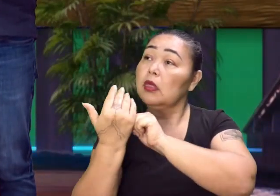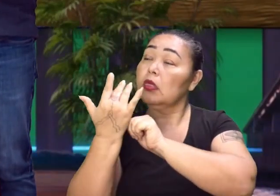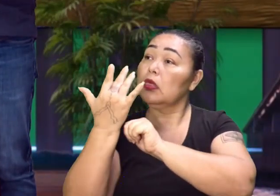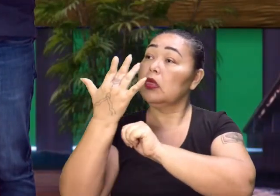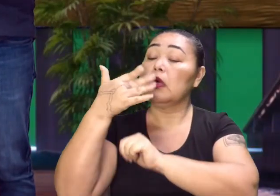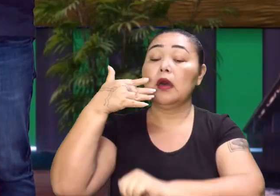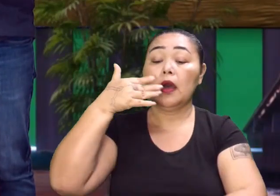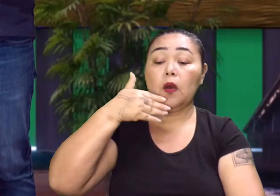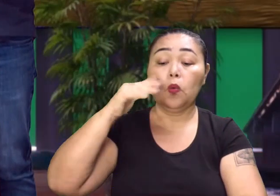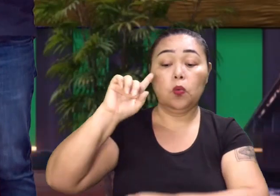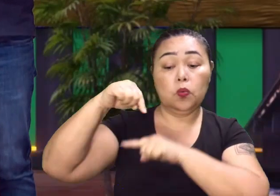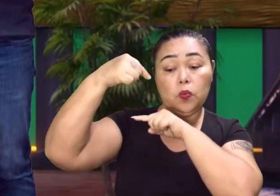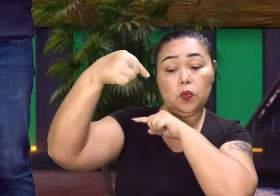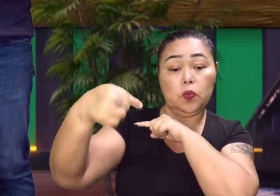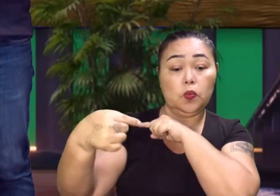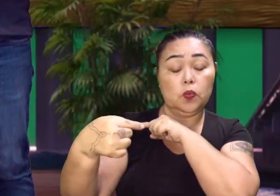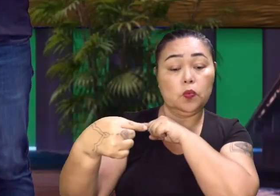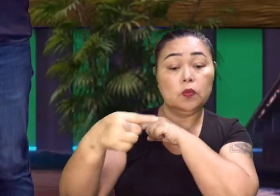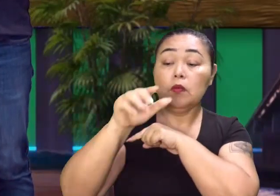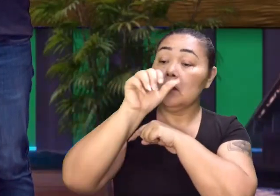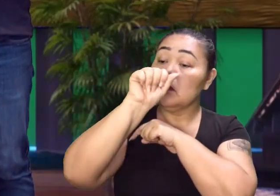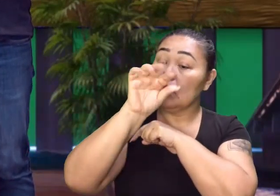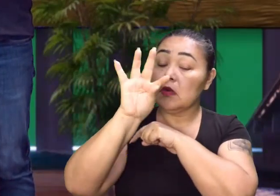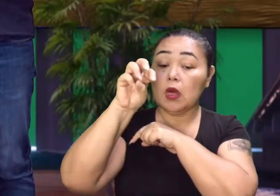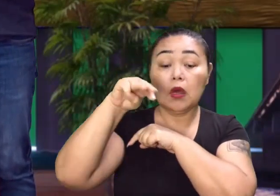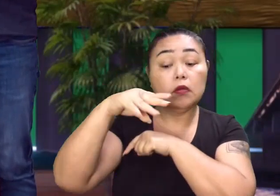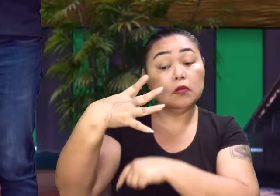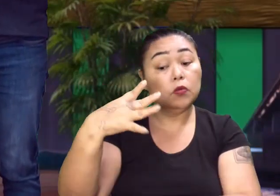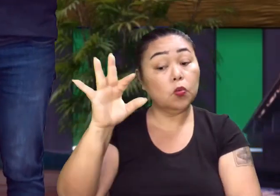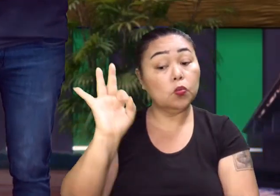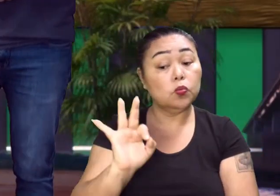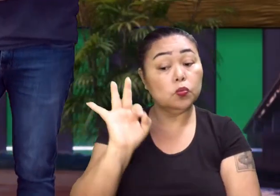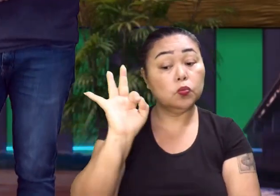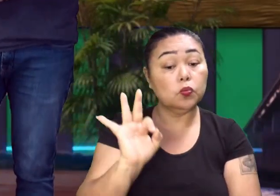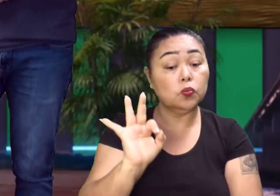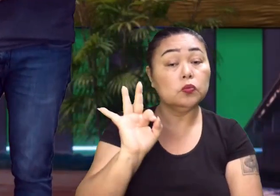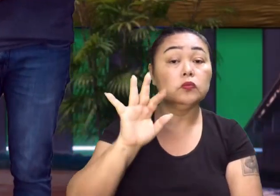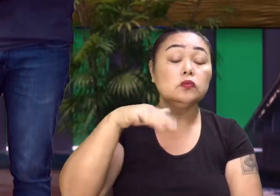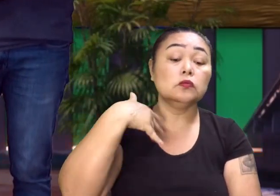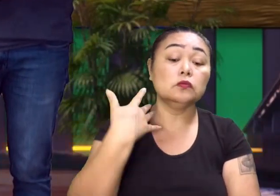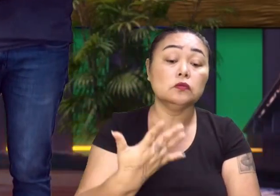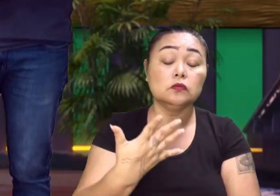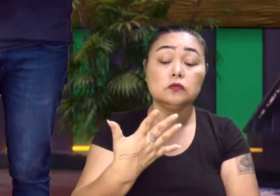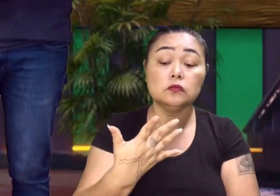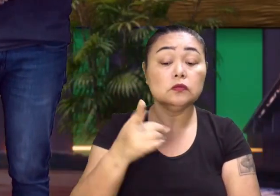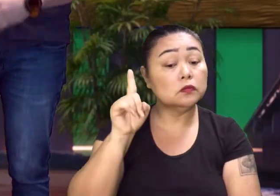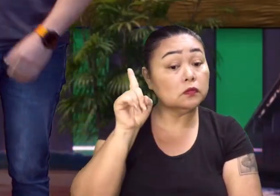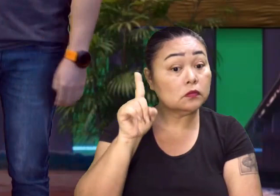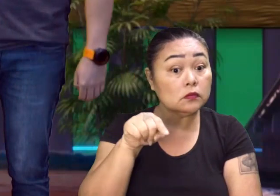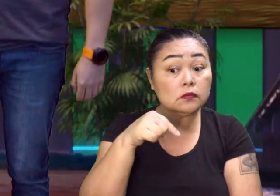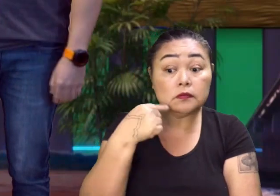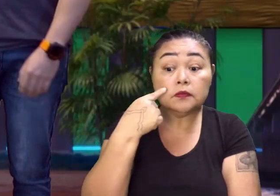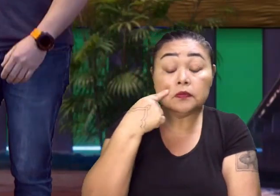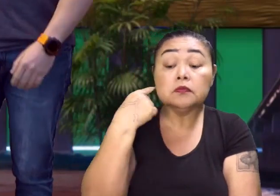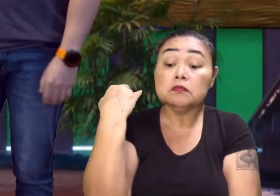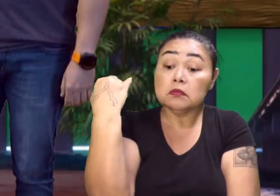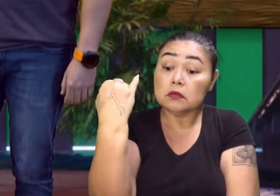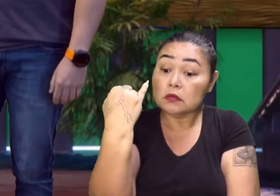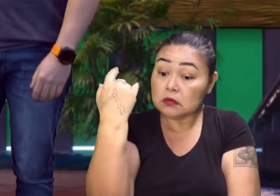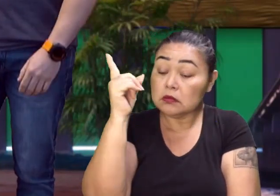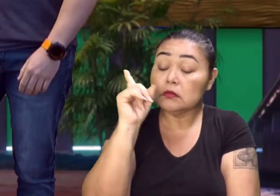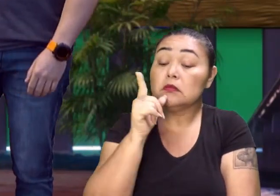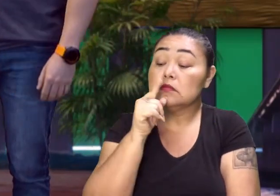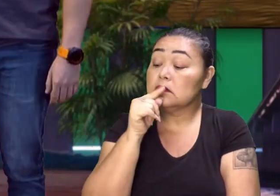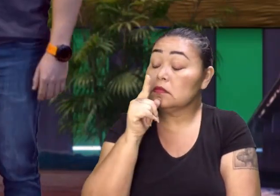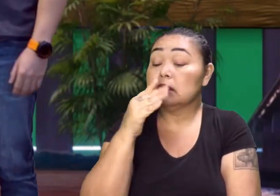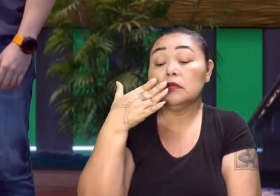Muito bem. Então, na atmosfera tem 4%. Então, é muito preciosa a água para a gente. Com certeza.